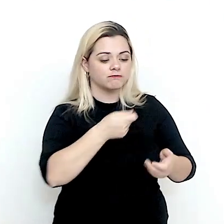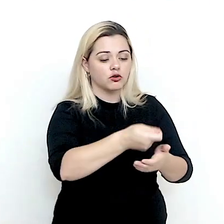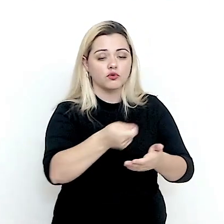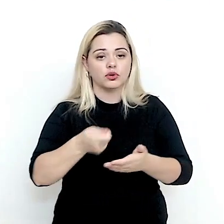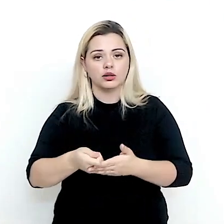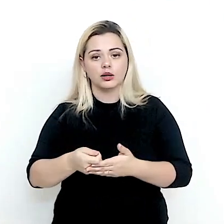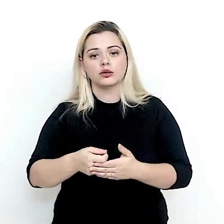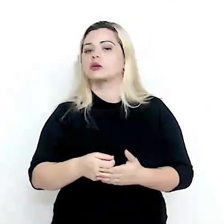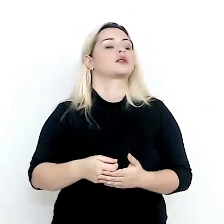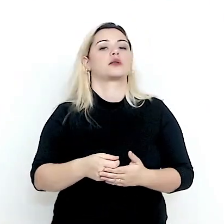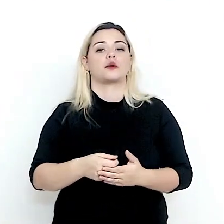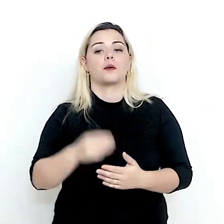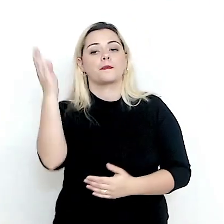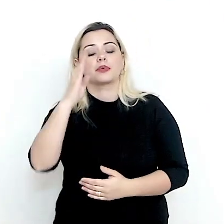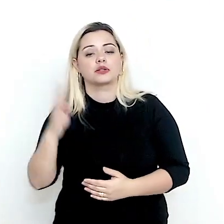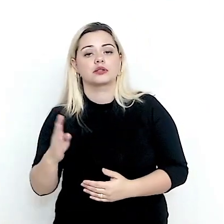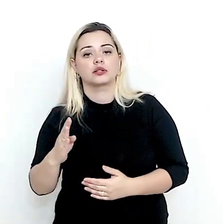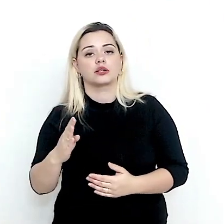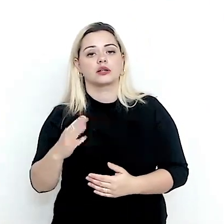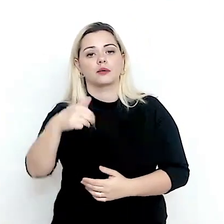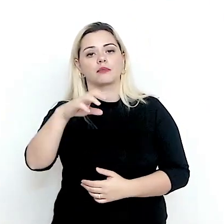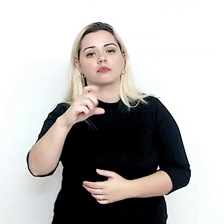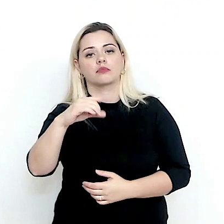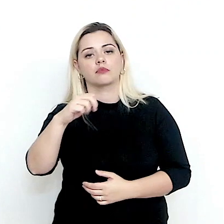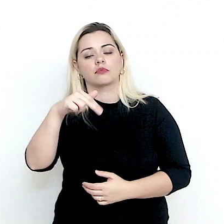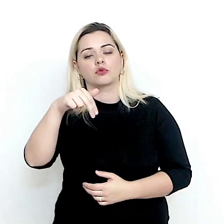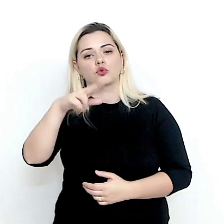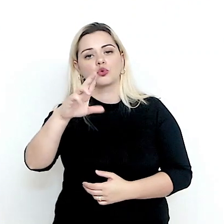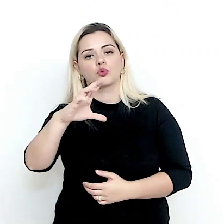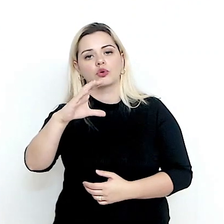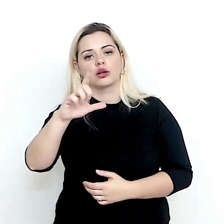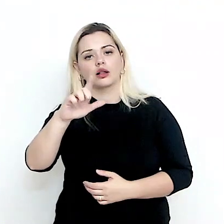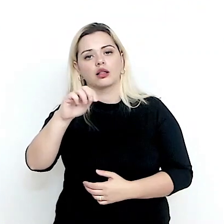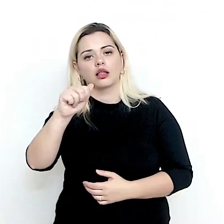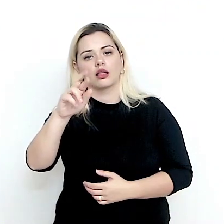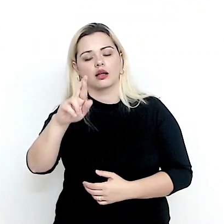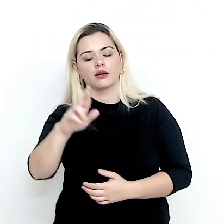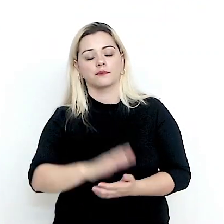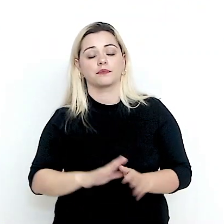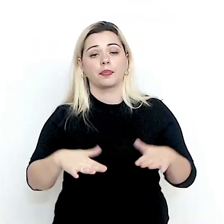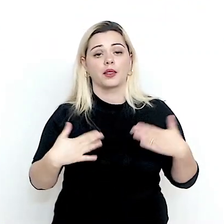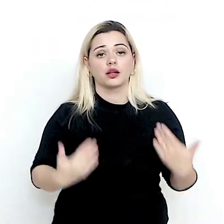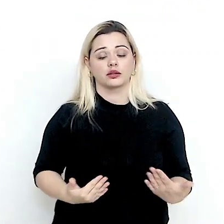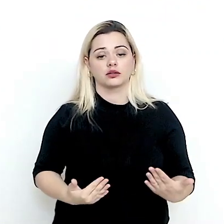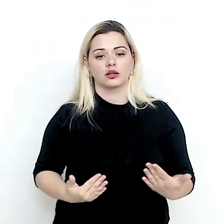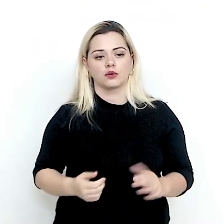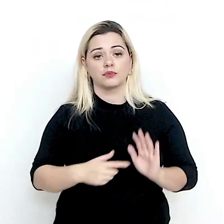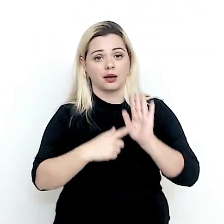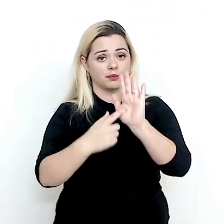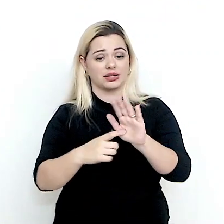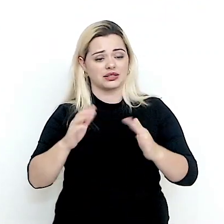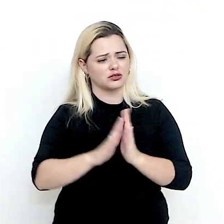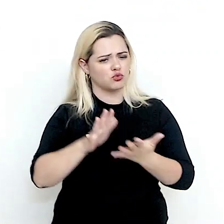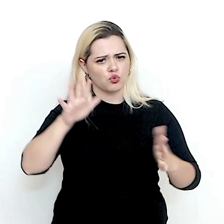medicina nuclear brasileira. A cooperação nesse campo apresenta um grande